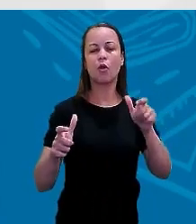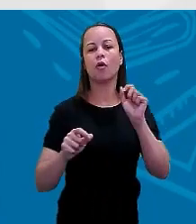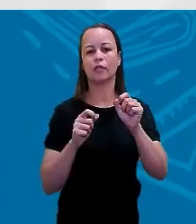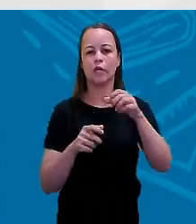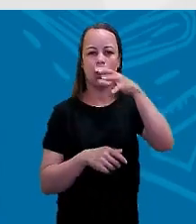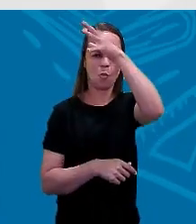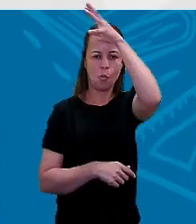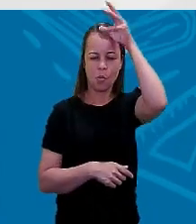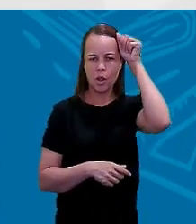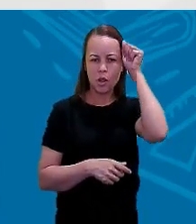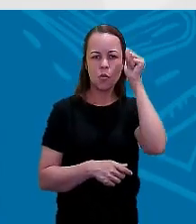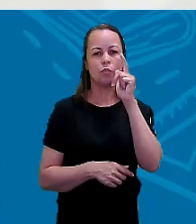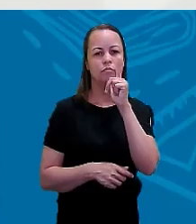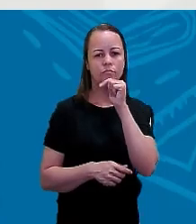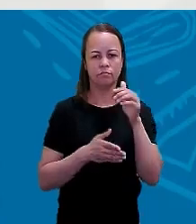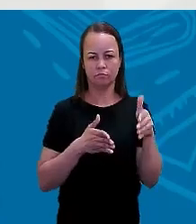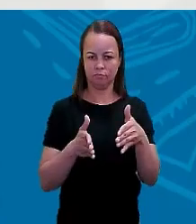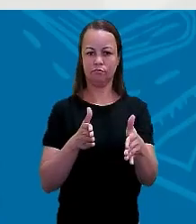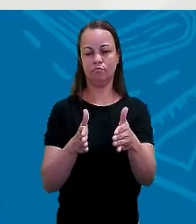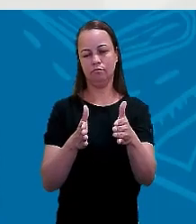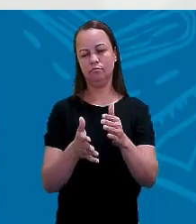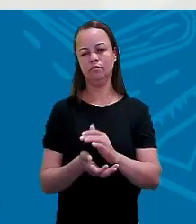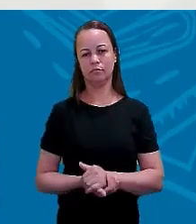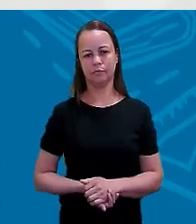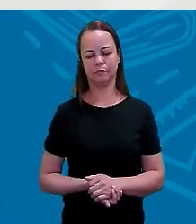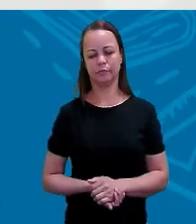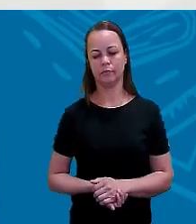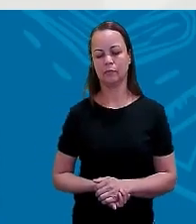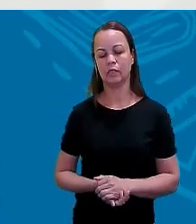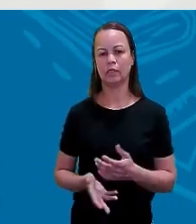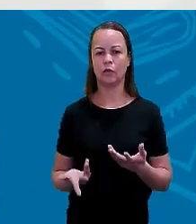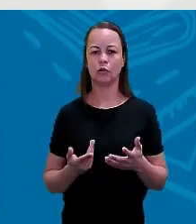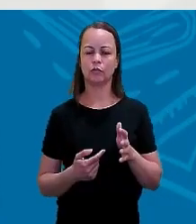Amazonas. Então imagine, a região do nosso país que